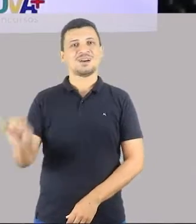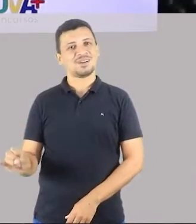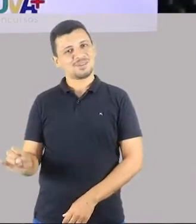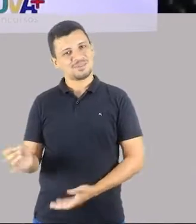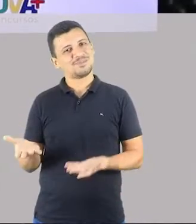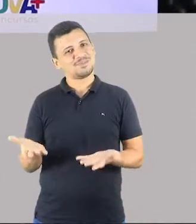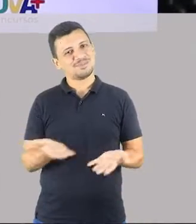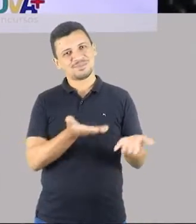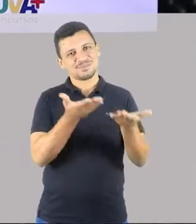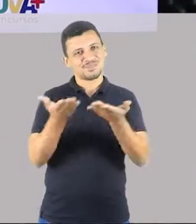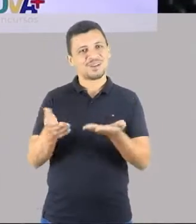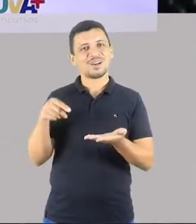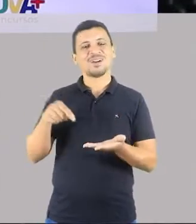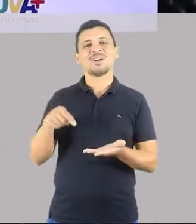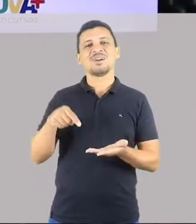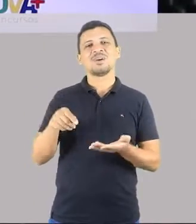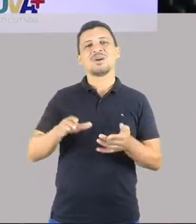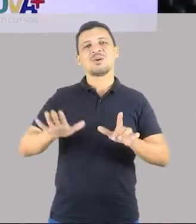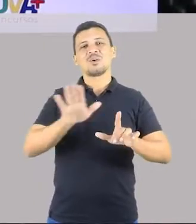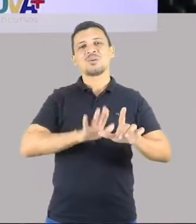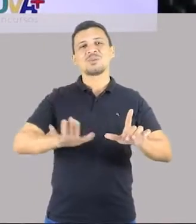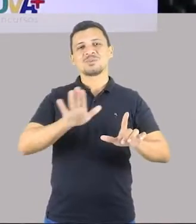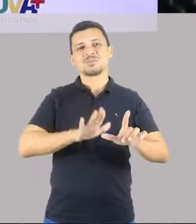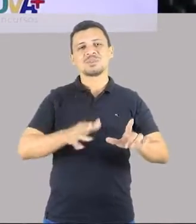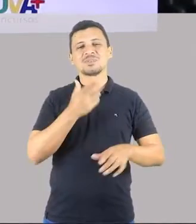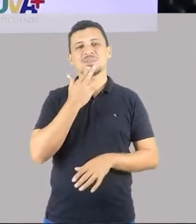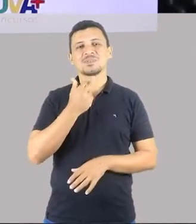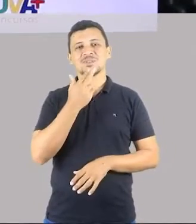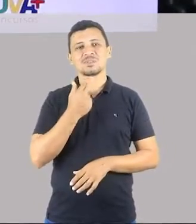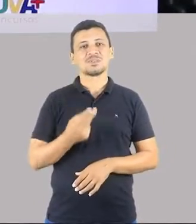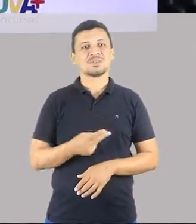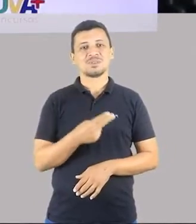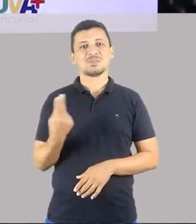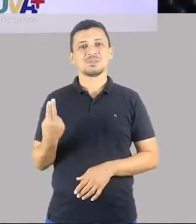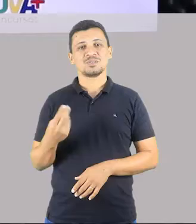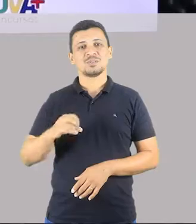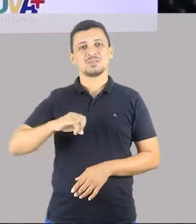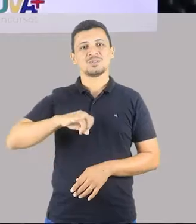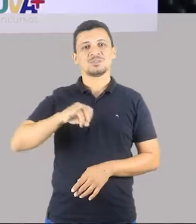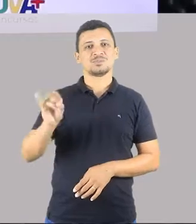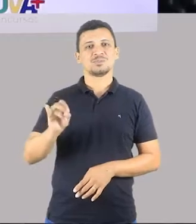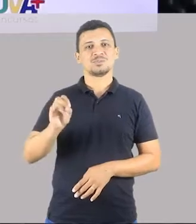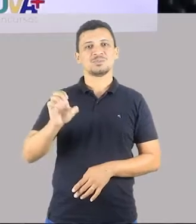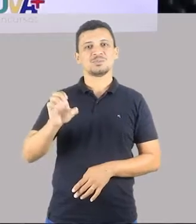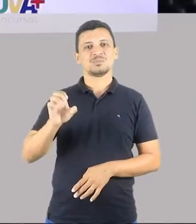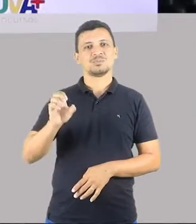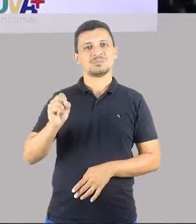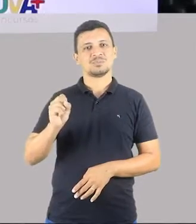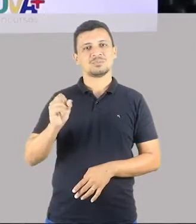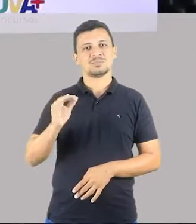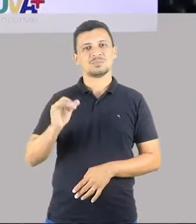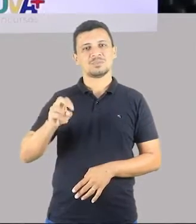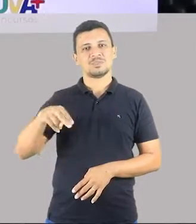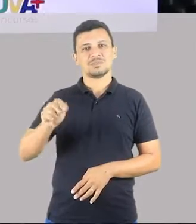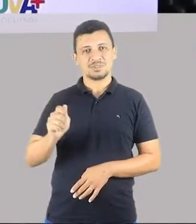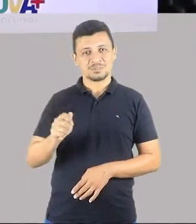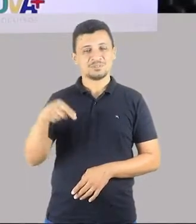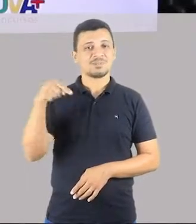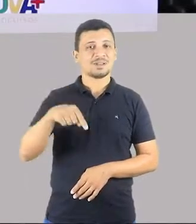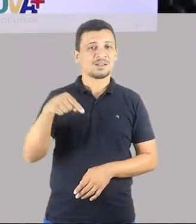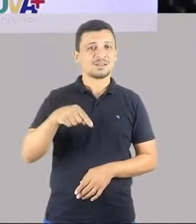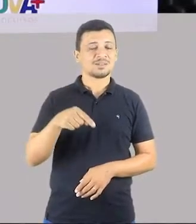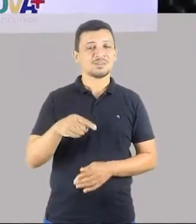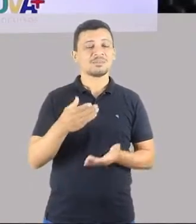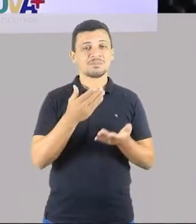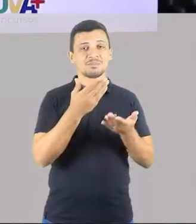você que nos acompanha na plataforma Gonçalves Dias. Sou a professora Josefina Oliveira, sou professora de língua portuguesa. Estou mais uma vez aqui no